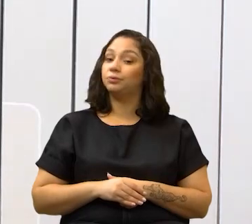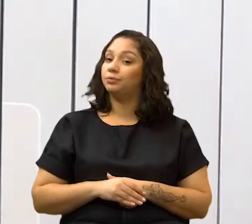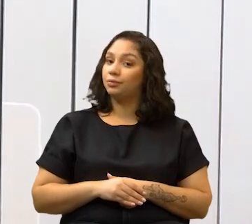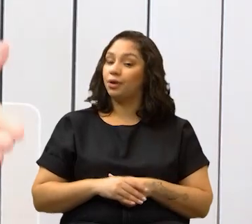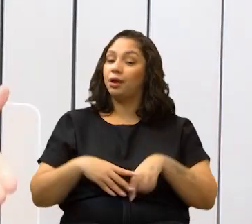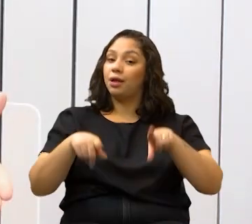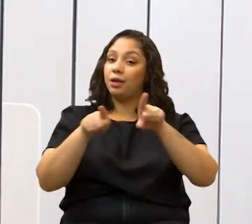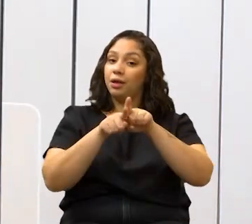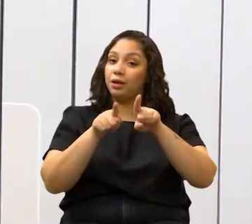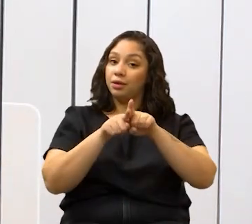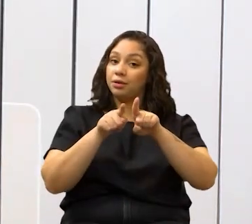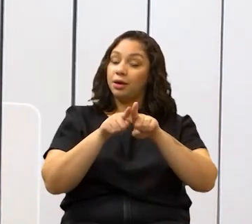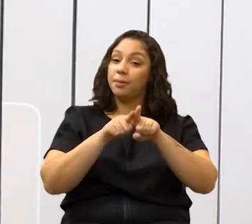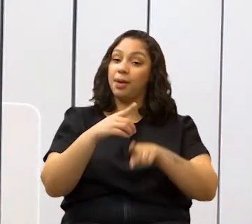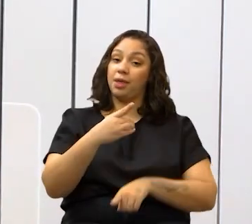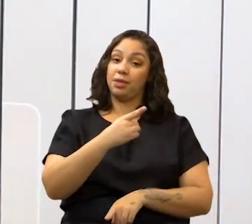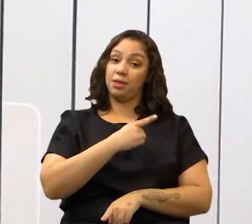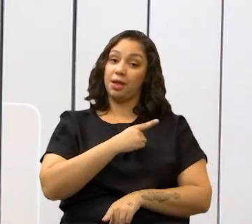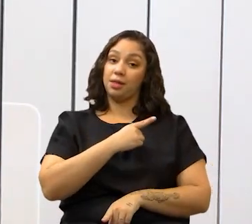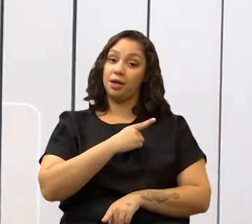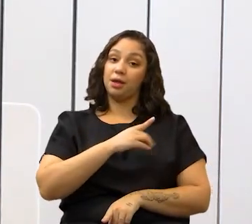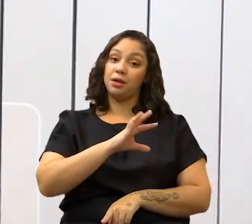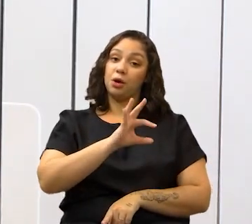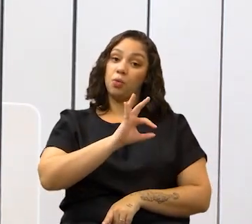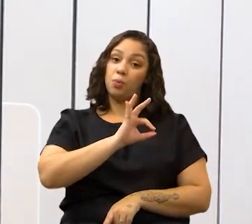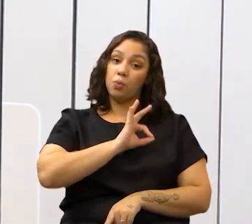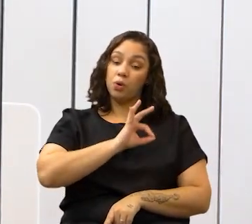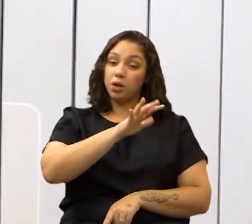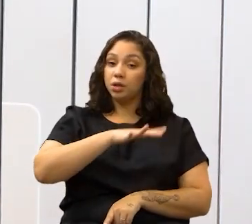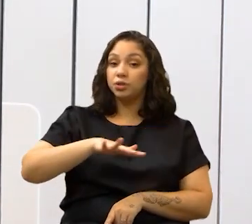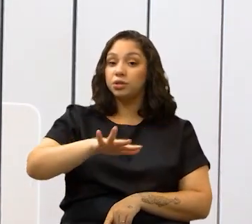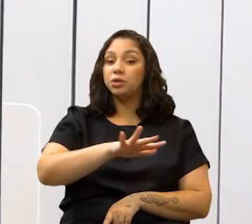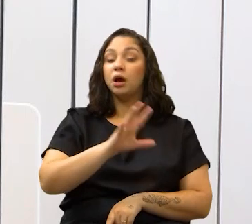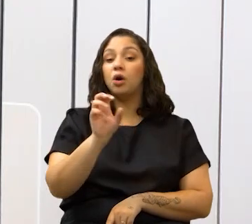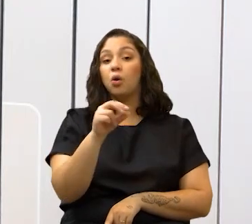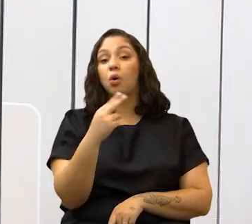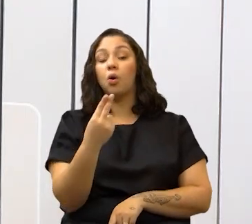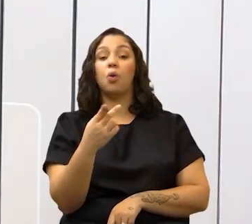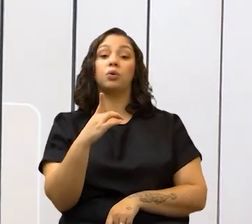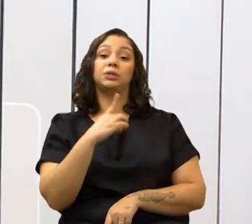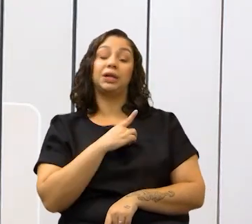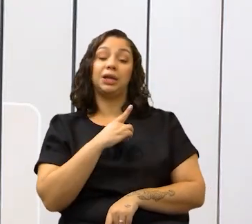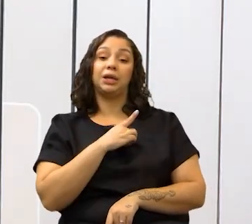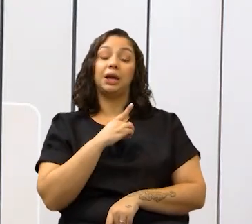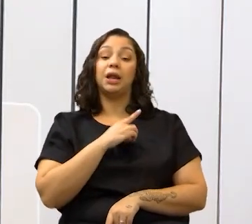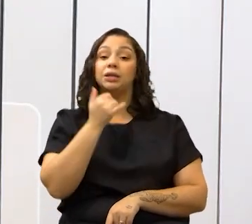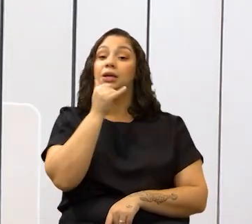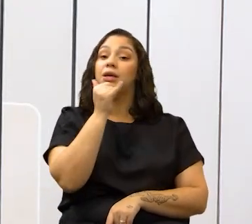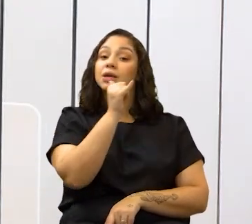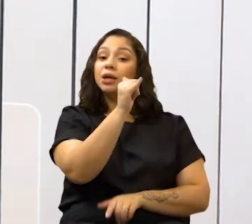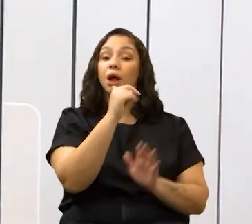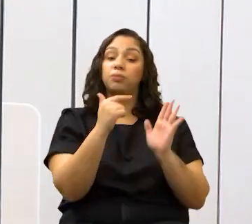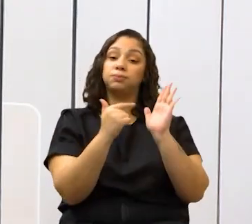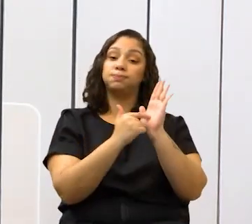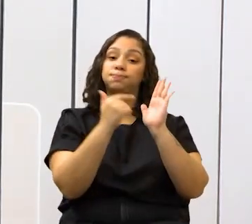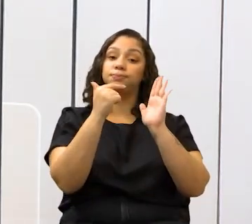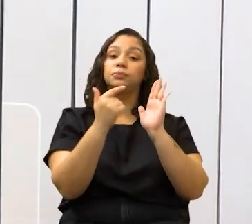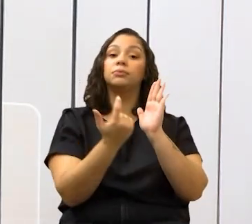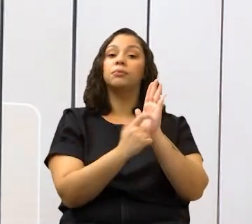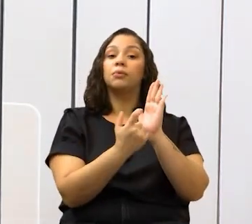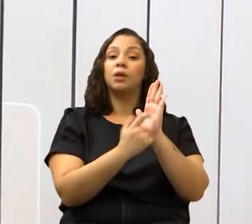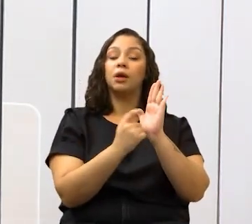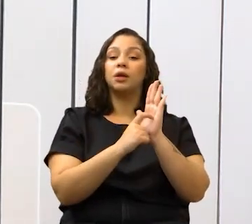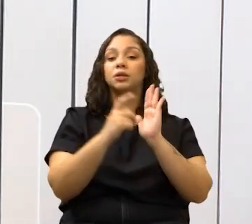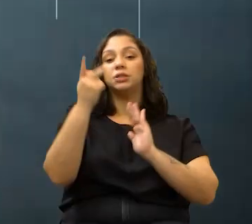linhaverde.sede@ibama.gov.br e ainda nas delegacias de polícia regionais ou na Delegacia Eletrônica de Proteção Animal